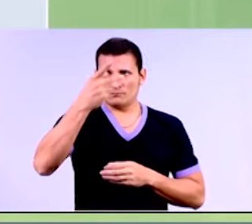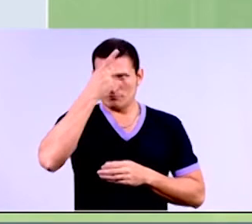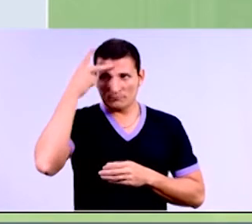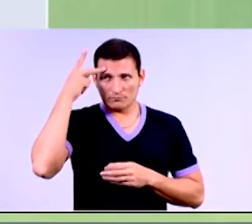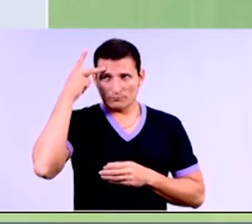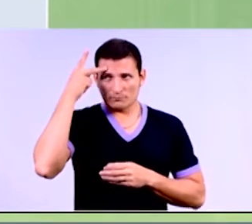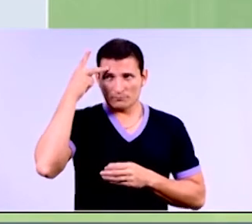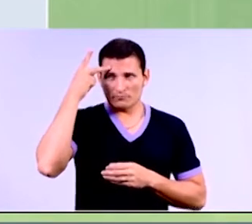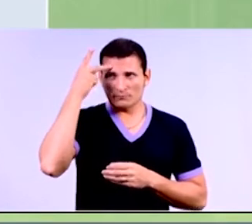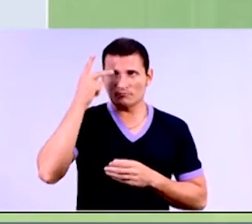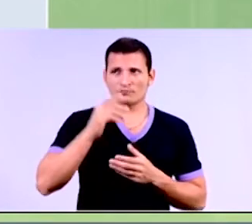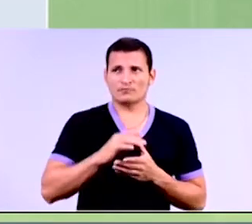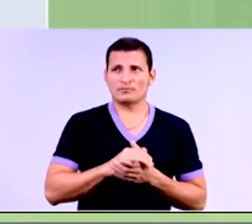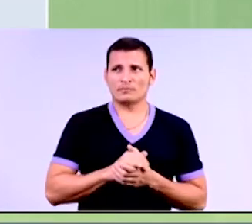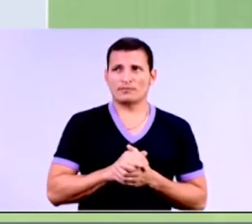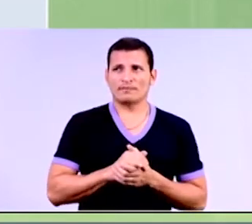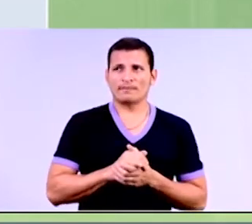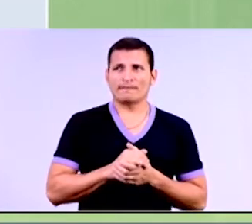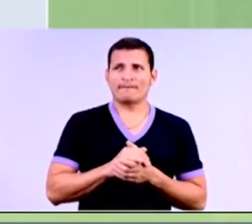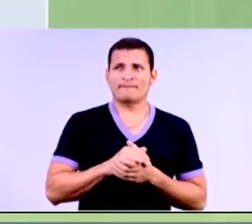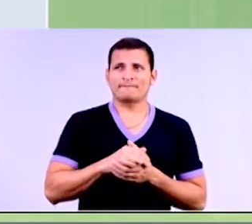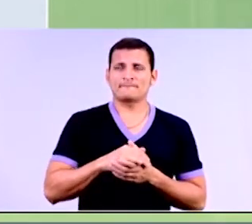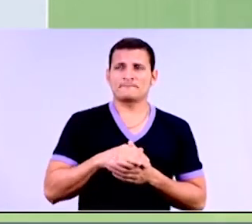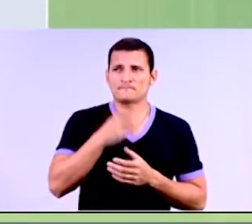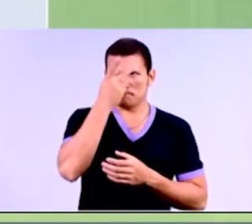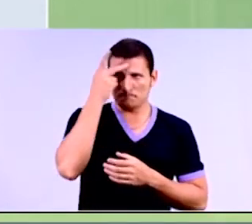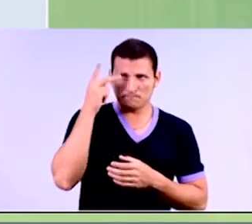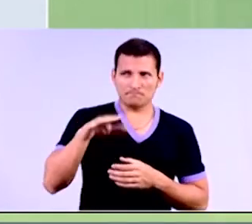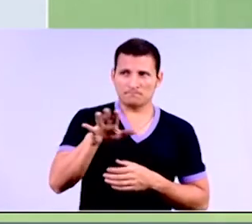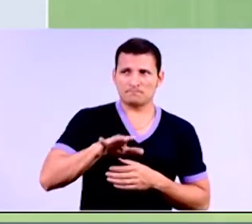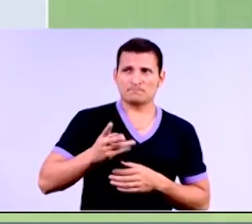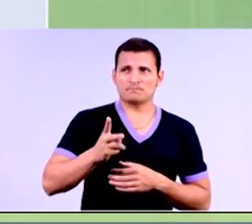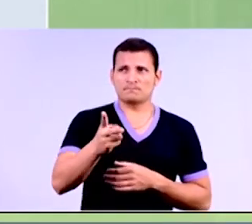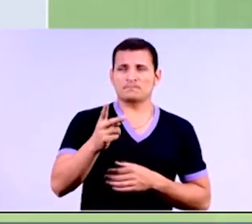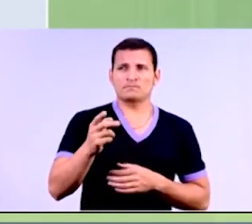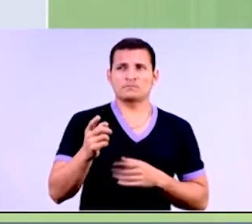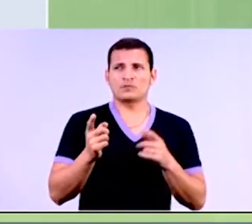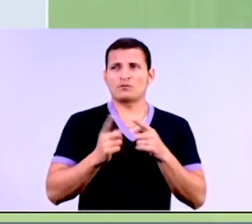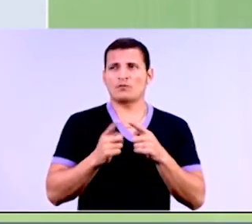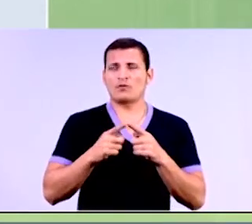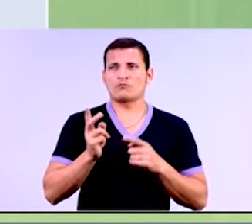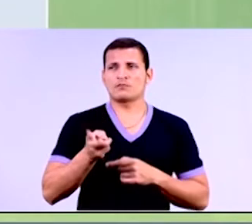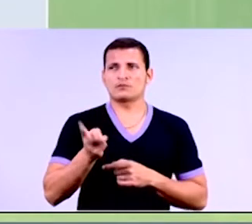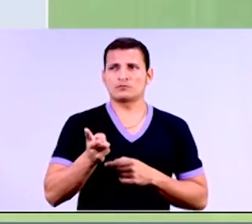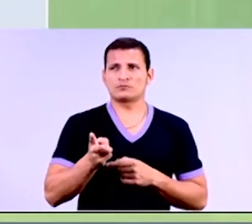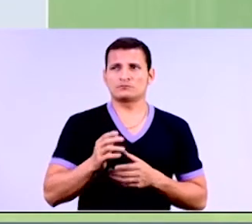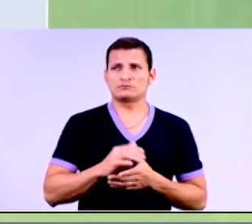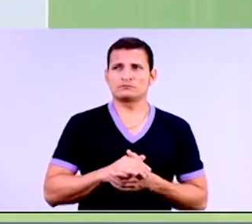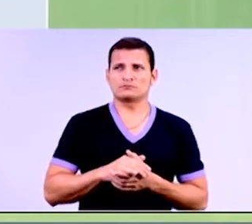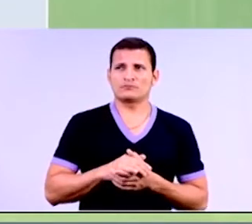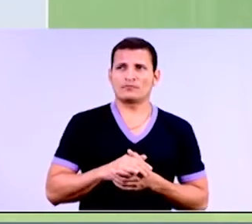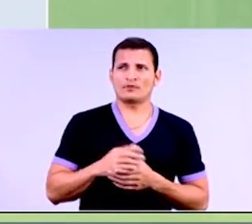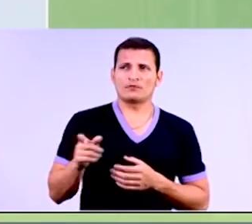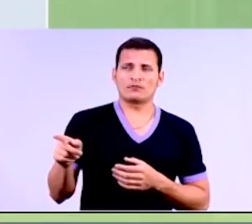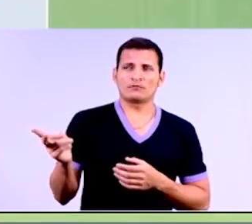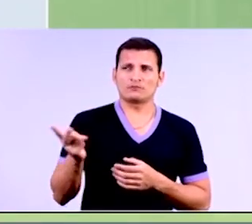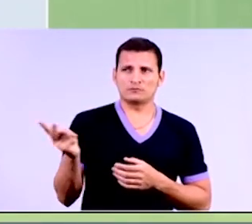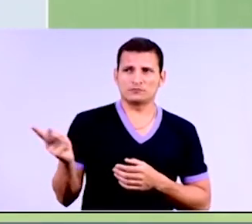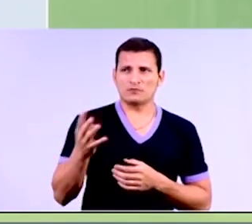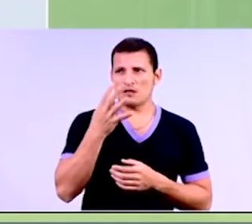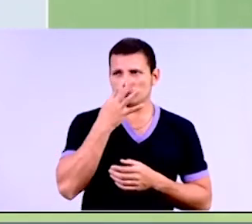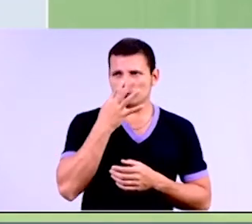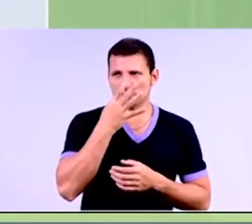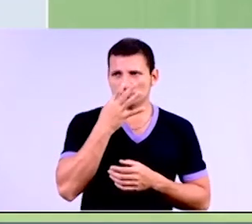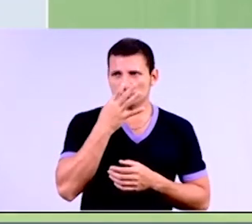E aí, as pessoas restantes continuam igual. You watch, vocês assistem. We watch,